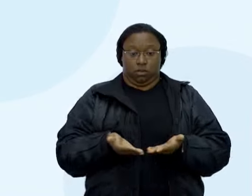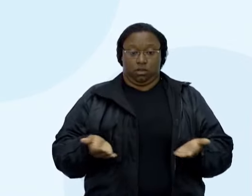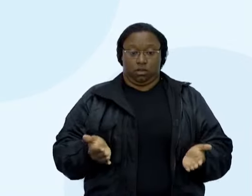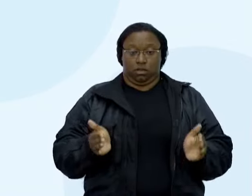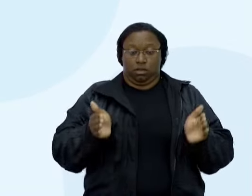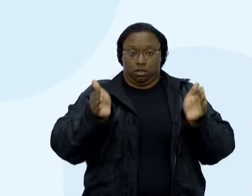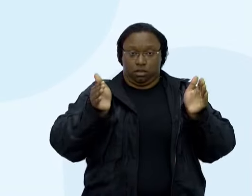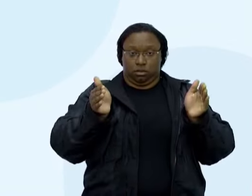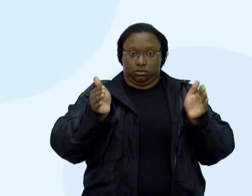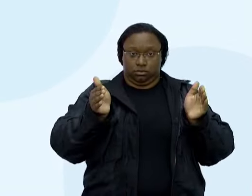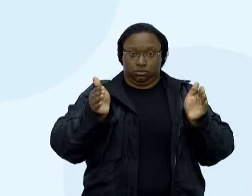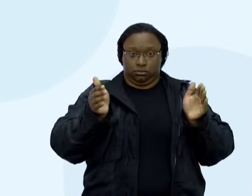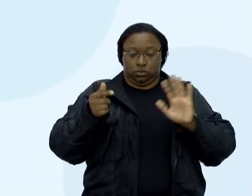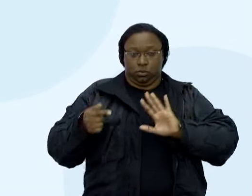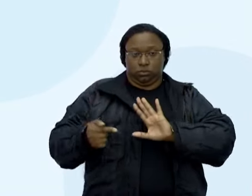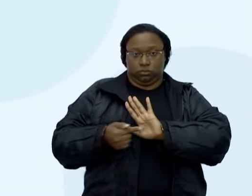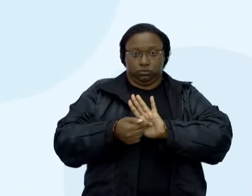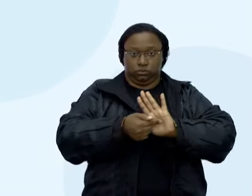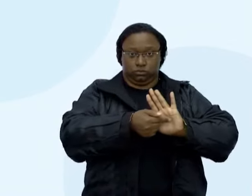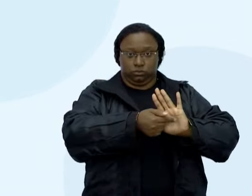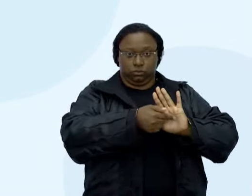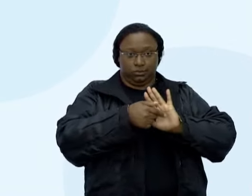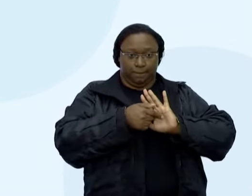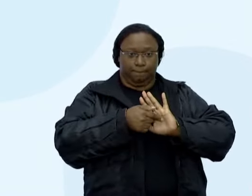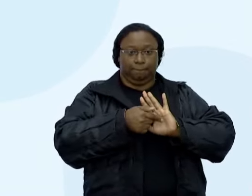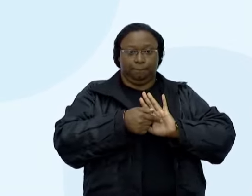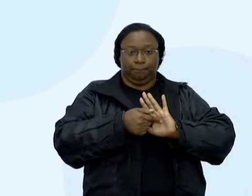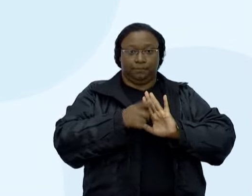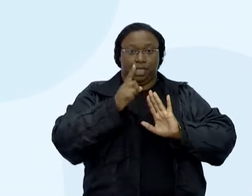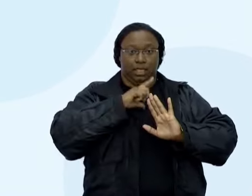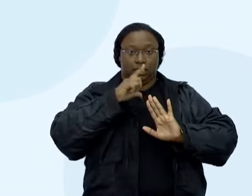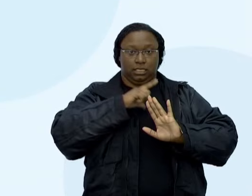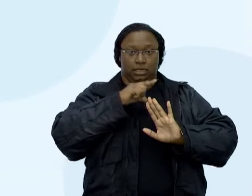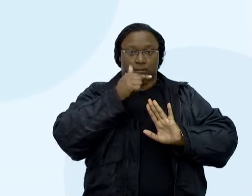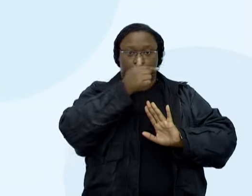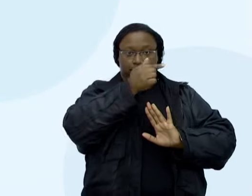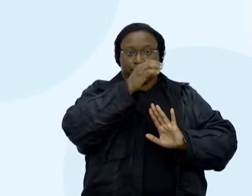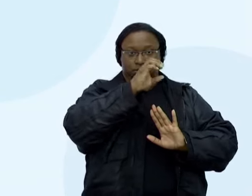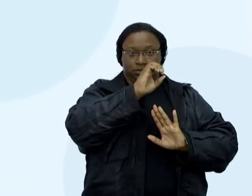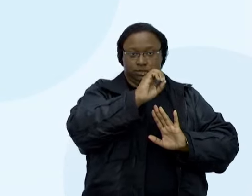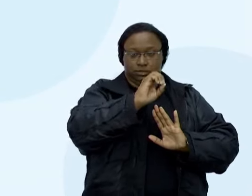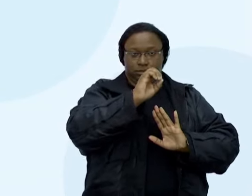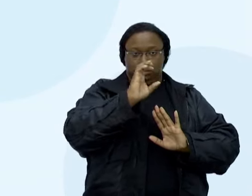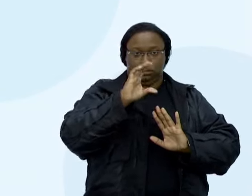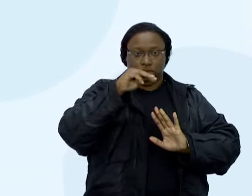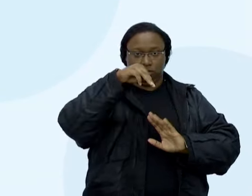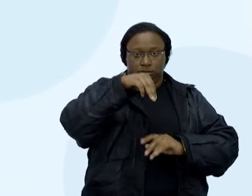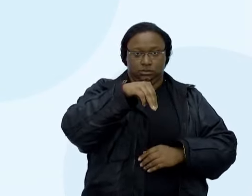modelo, ela tem 70 centímetros aqui